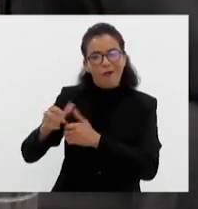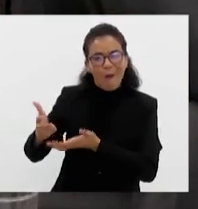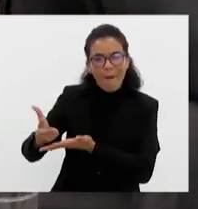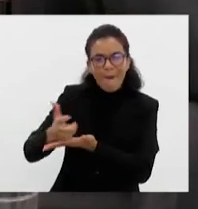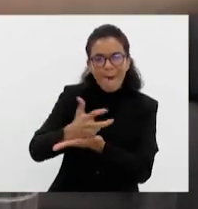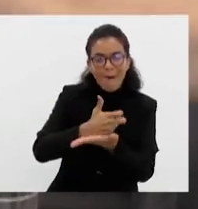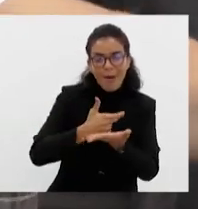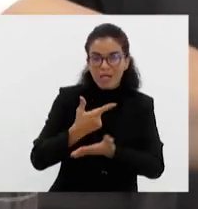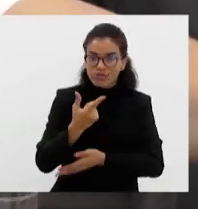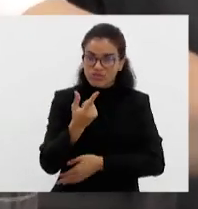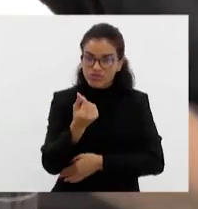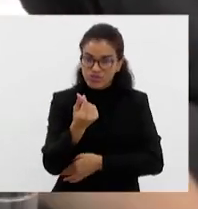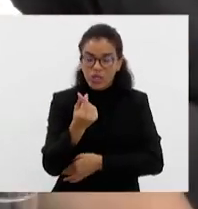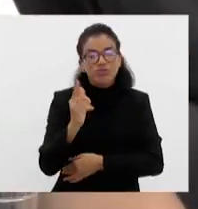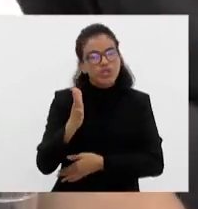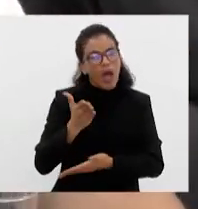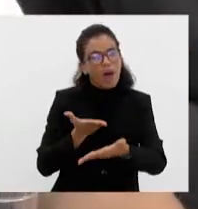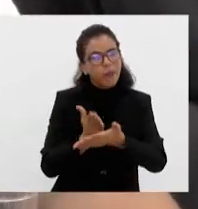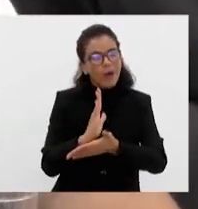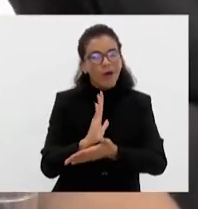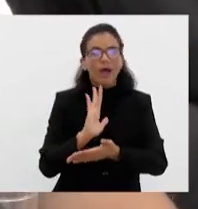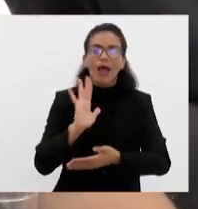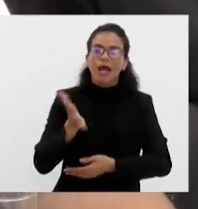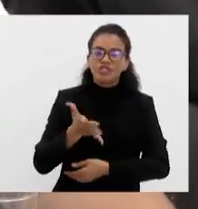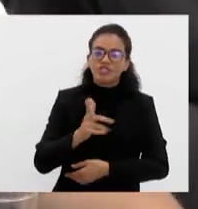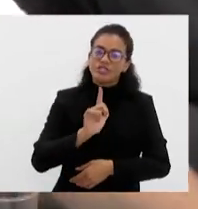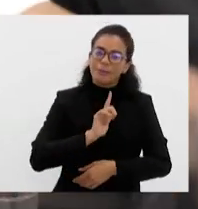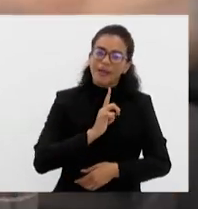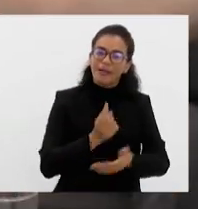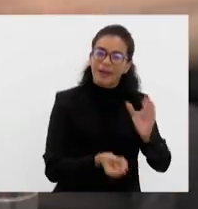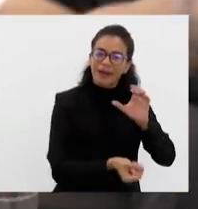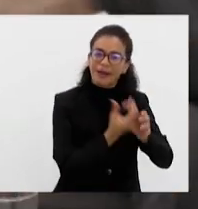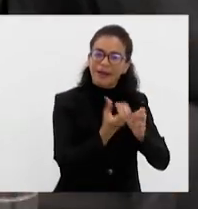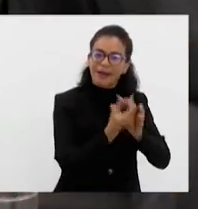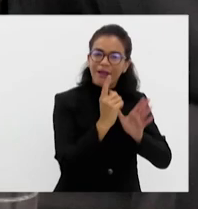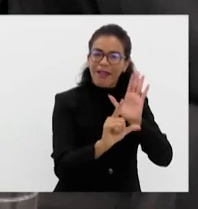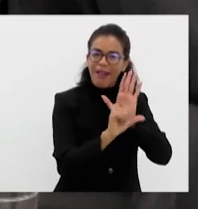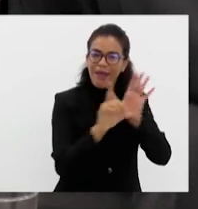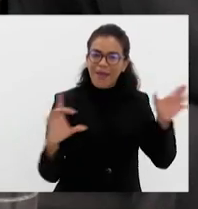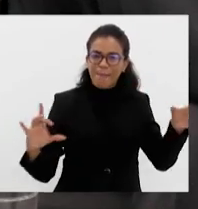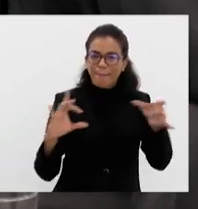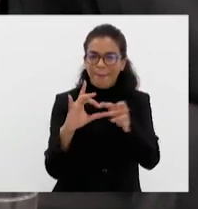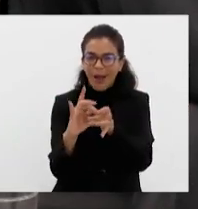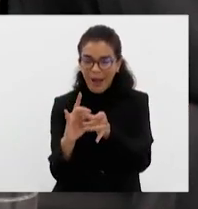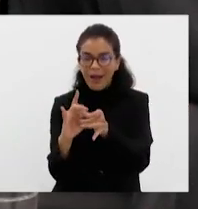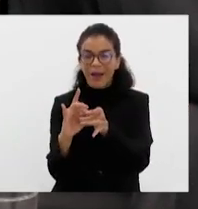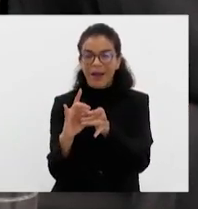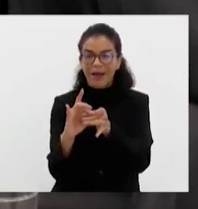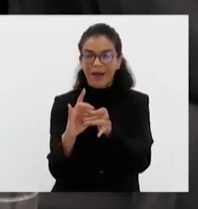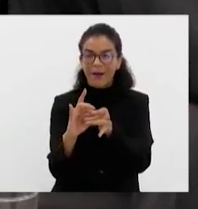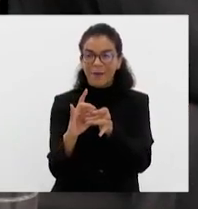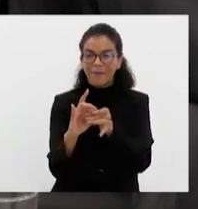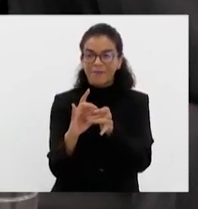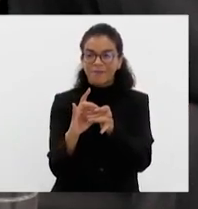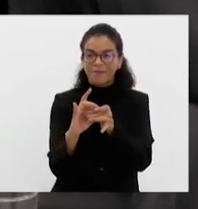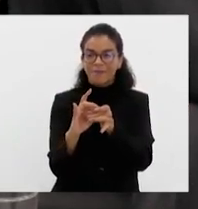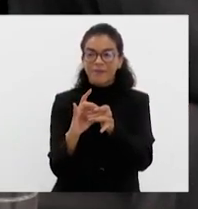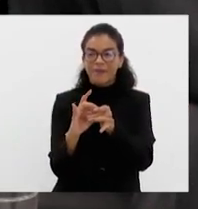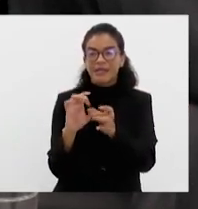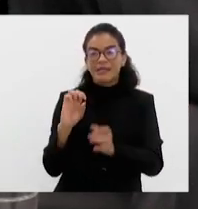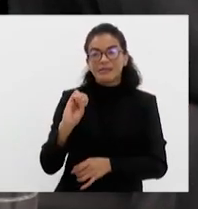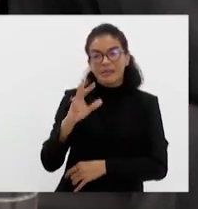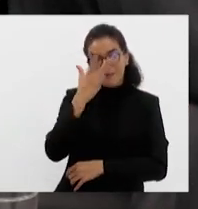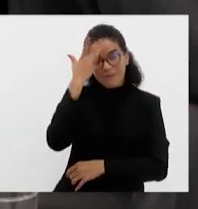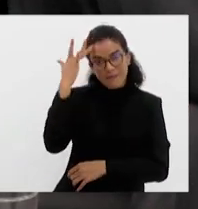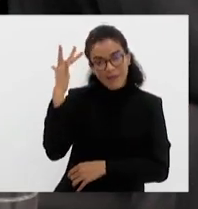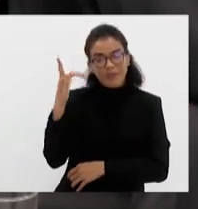possibilidade, já está em vigor, a gente está produzindo legislação que tem consonância com isso. Se o cara de